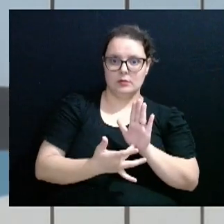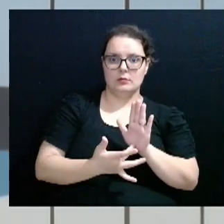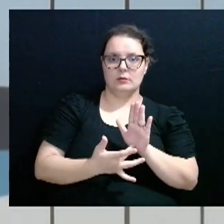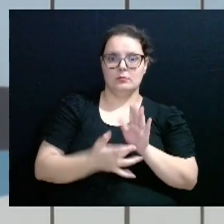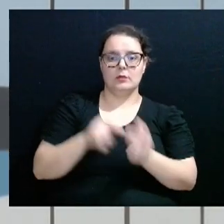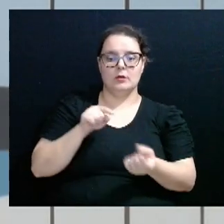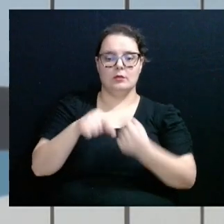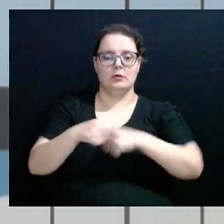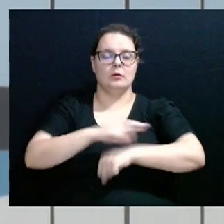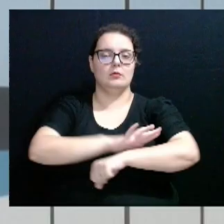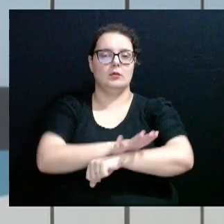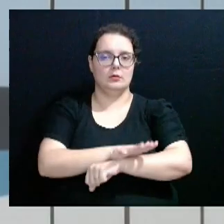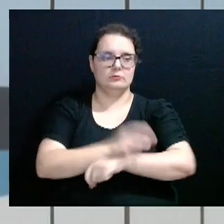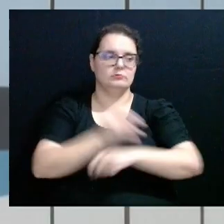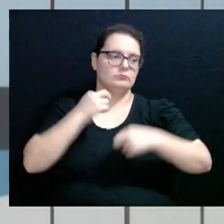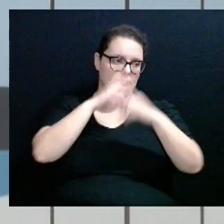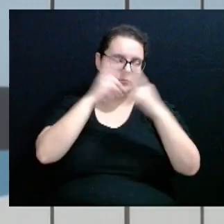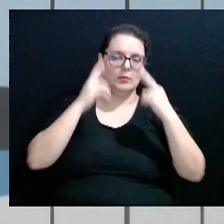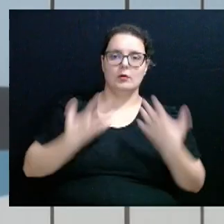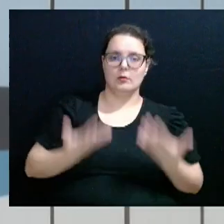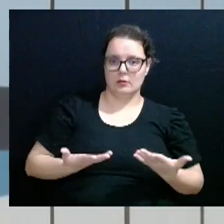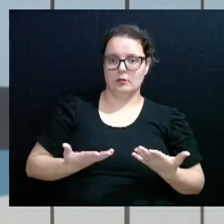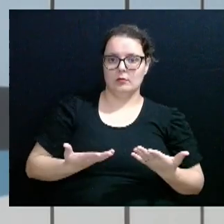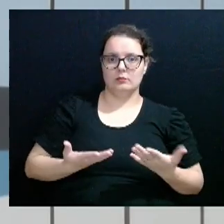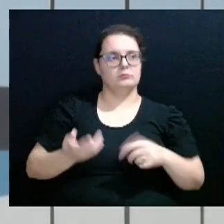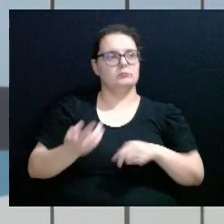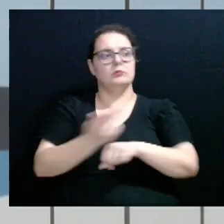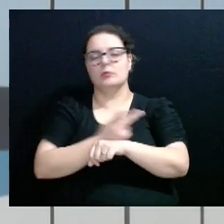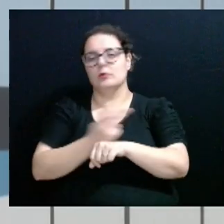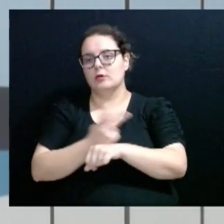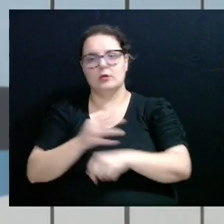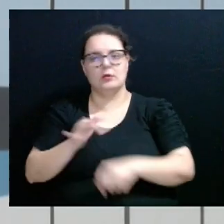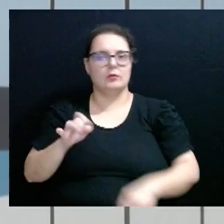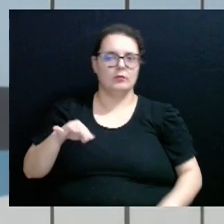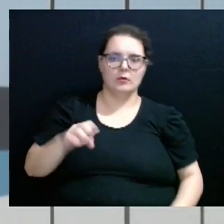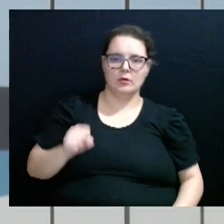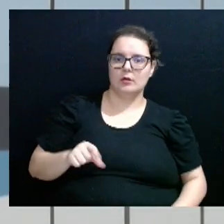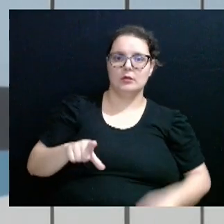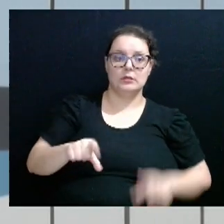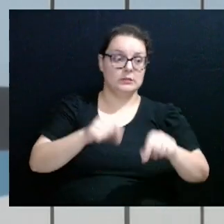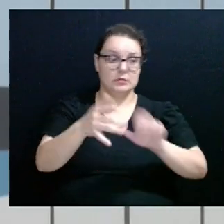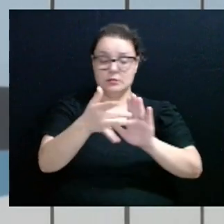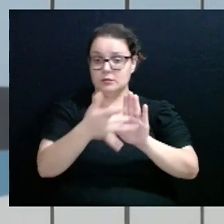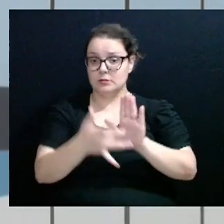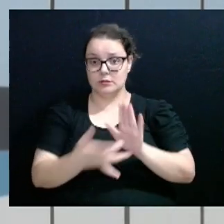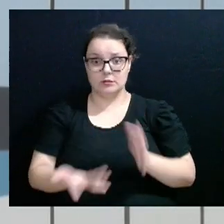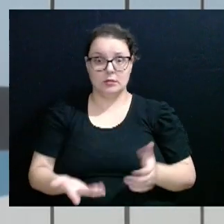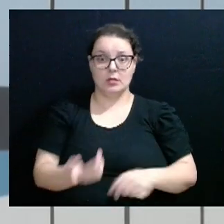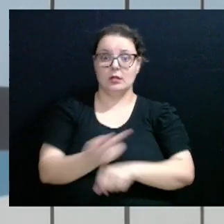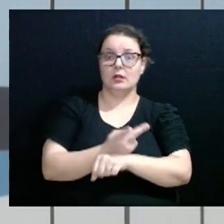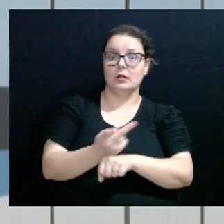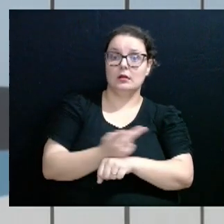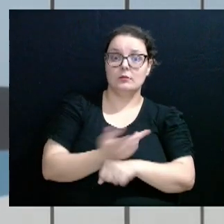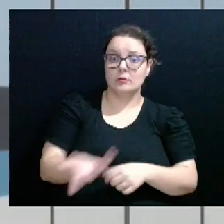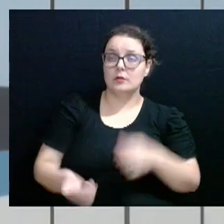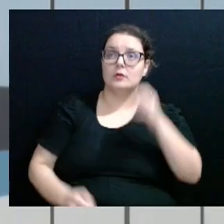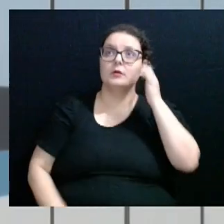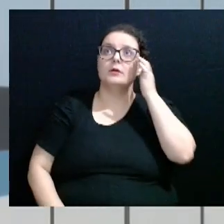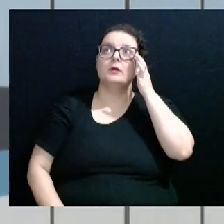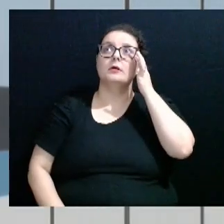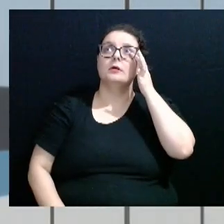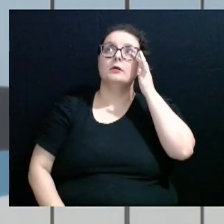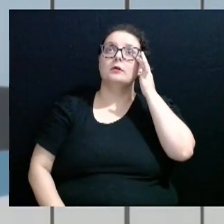seja, desde da busca de fontes, das seleções de pauta, ele busca pautas que combinam